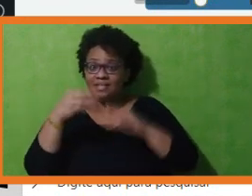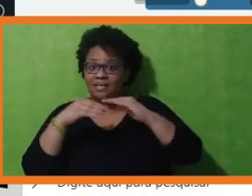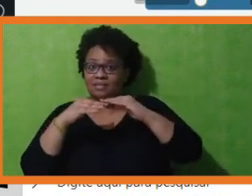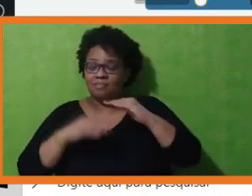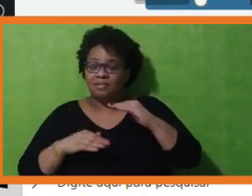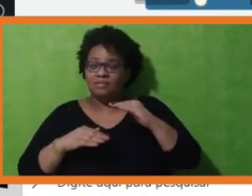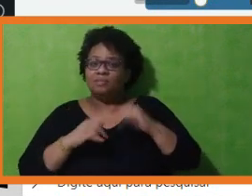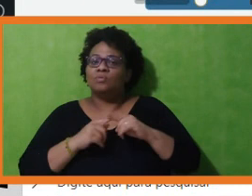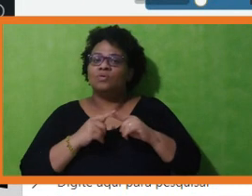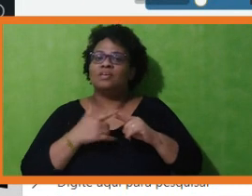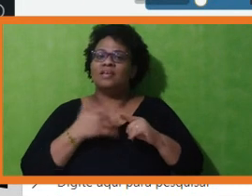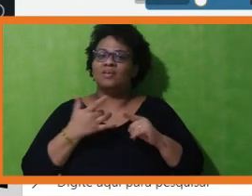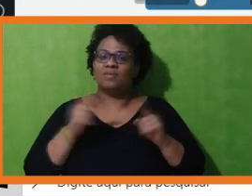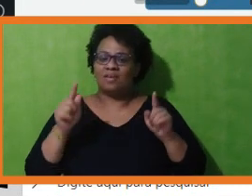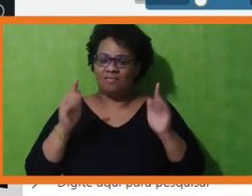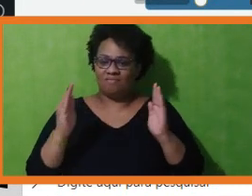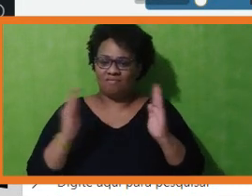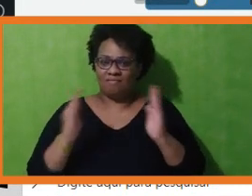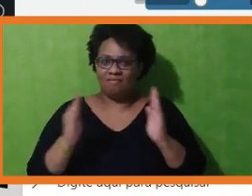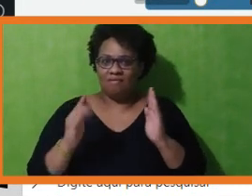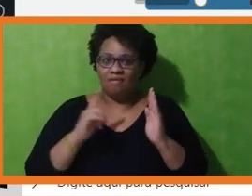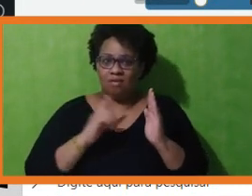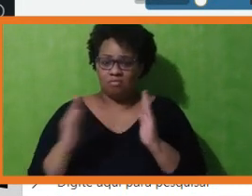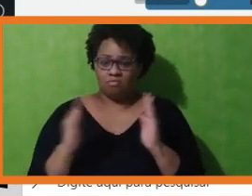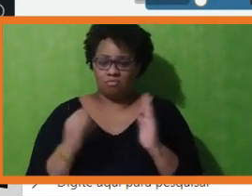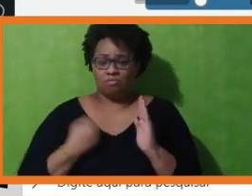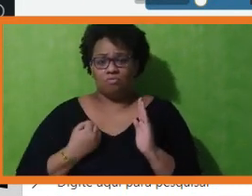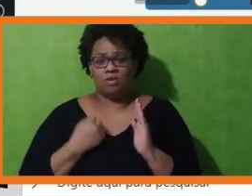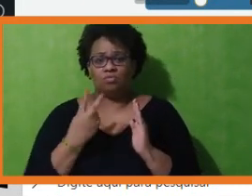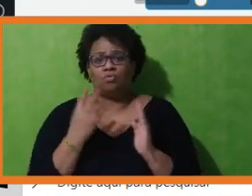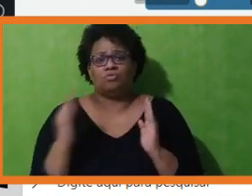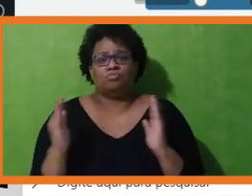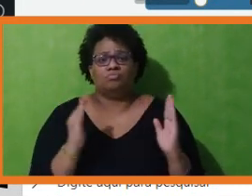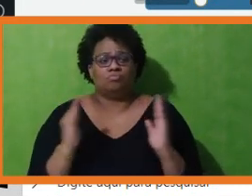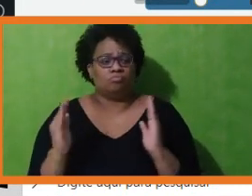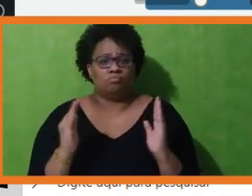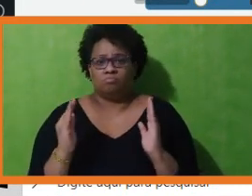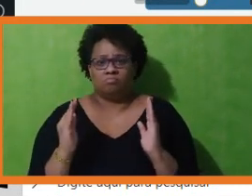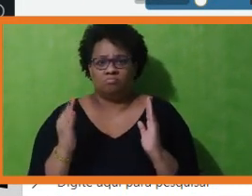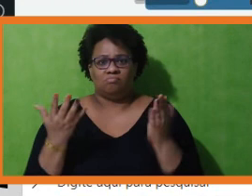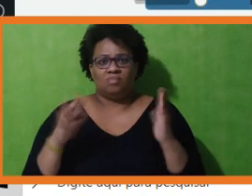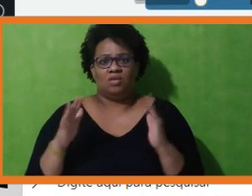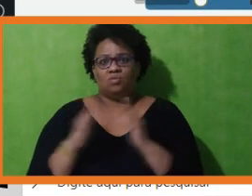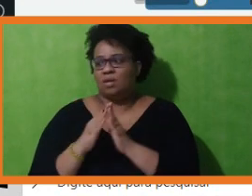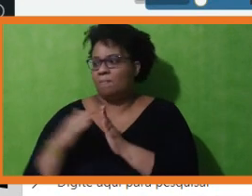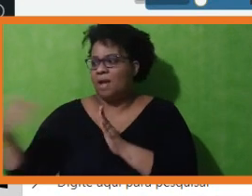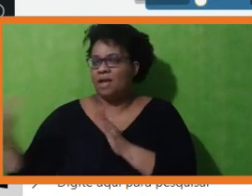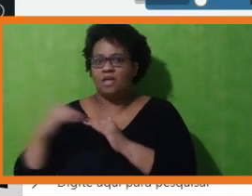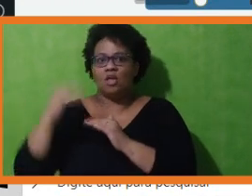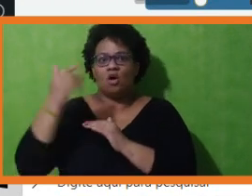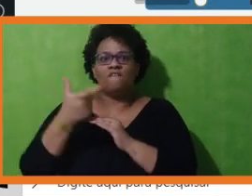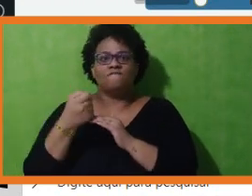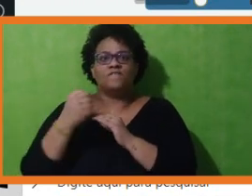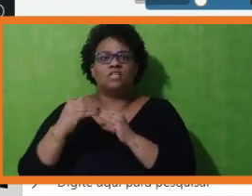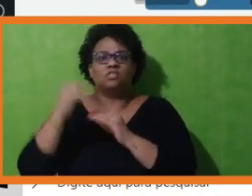que 133. Por quê? Porque eu quero que essa leitura, certo, esteja entre dois valores. Eu não quero que ela